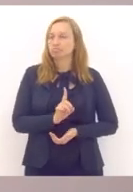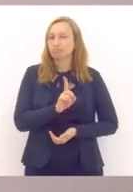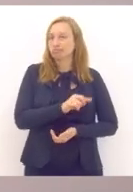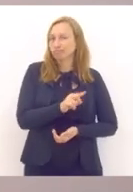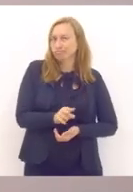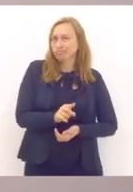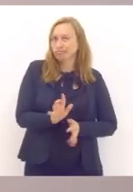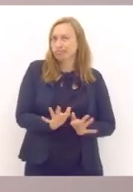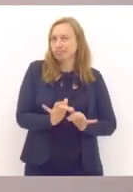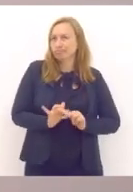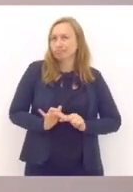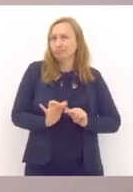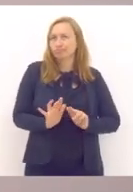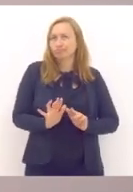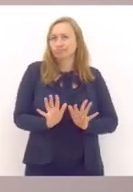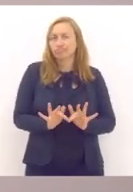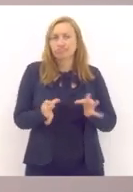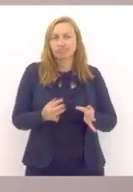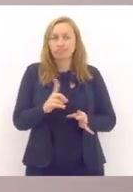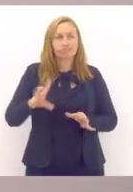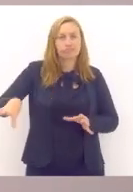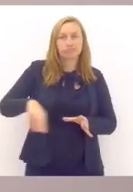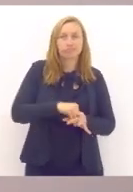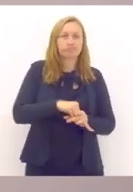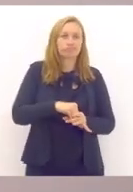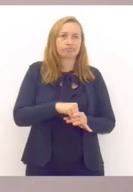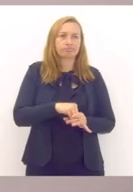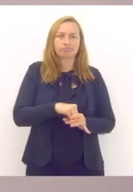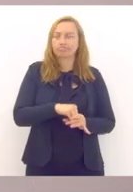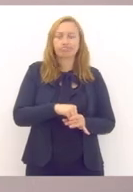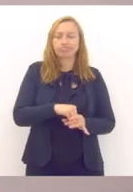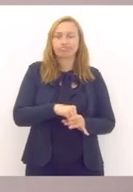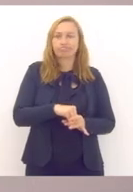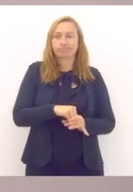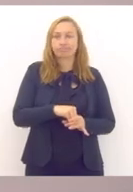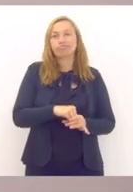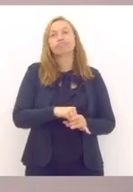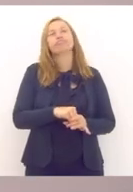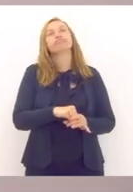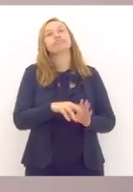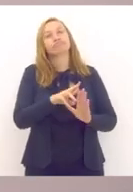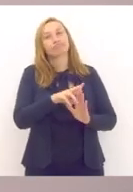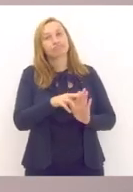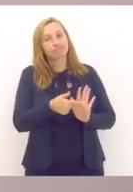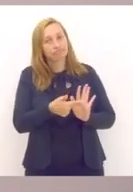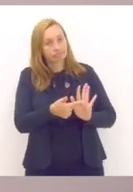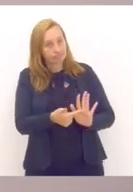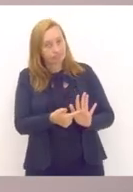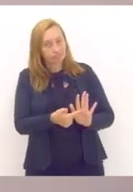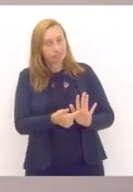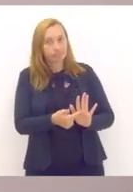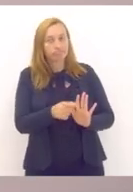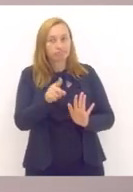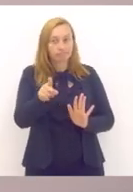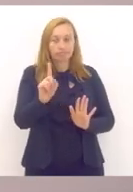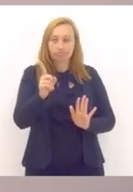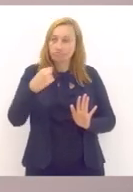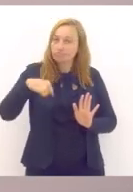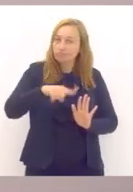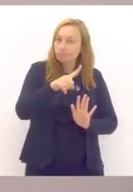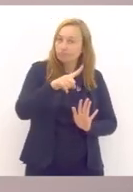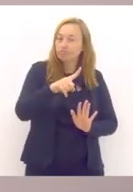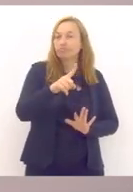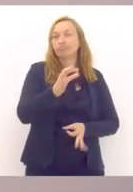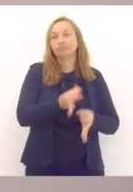motivo muito simples. Eles não foram implementados. E aí tem um apontamento deles, ainda que eles não tenham ido a juízo e essas